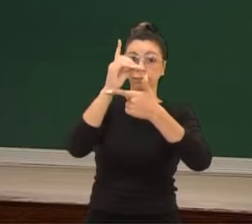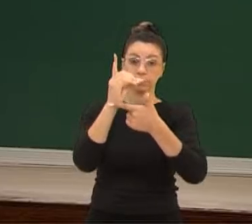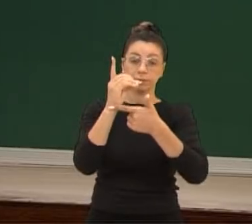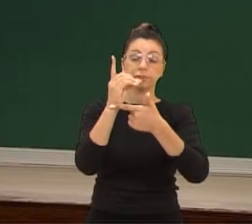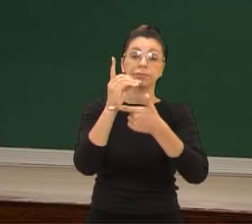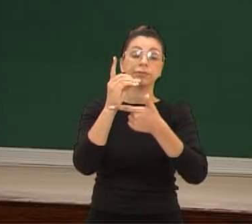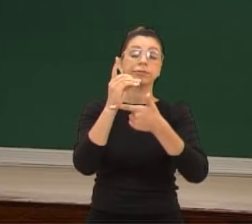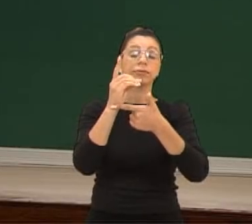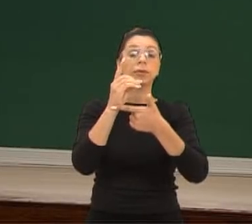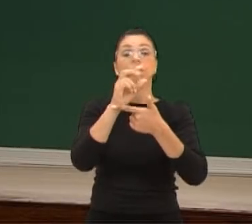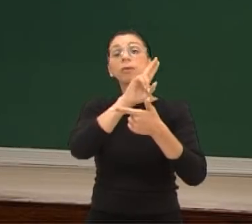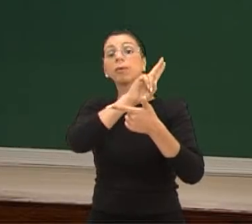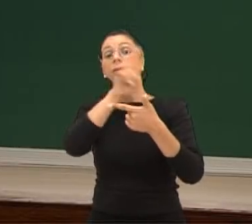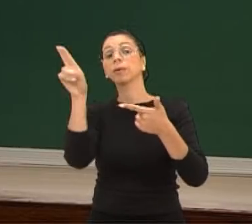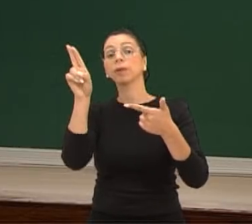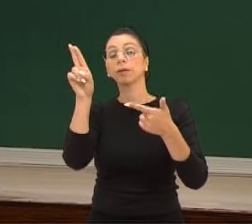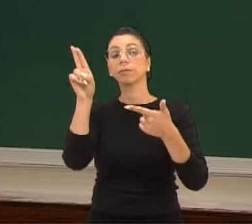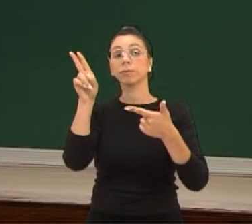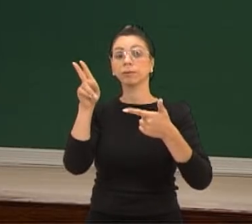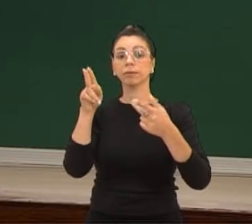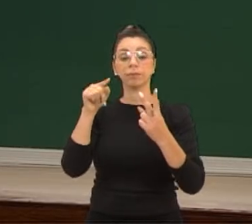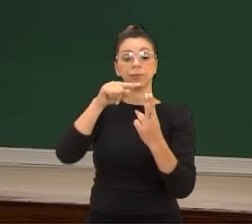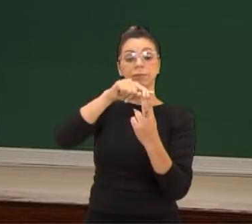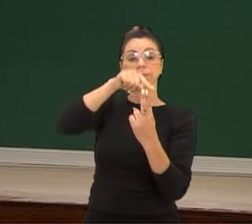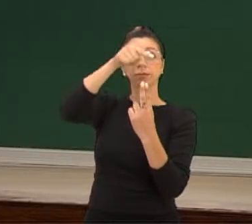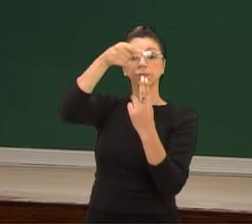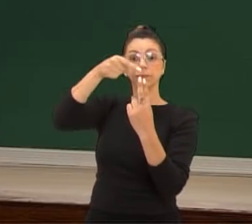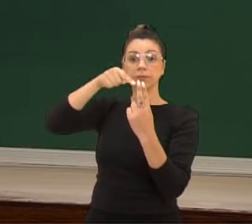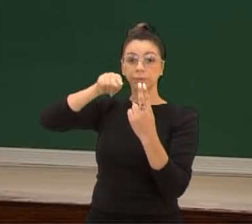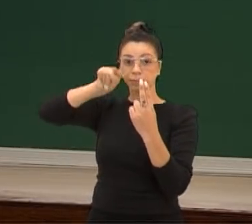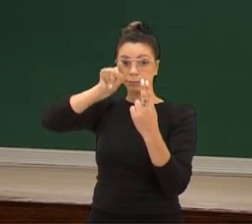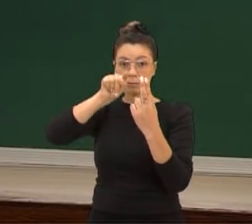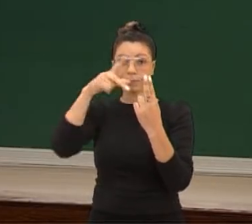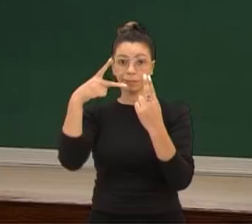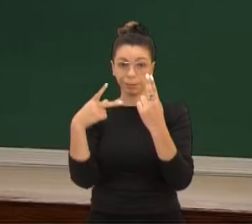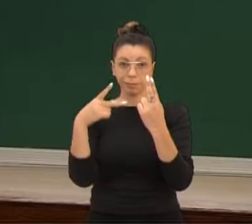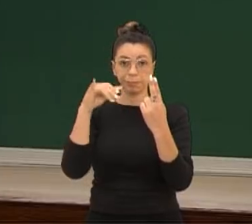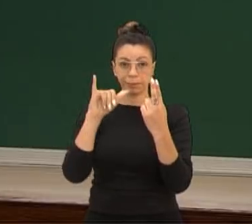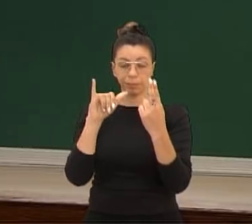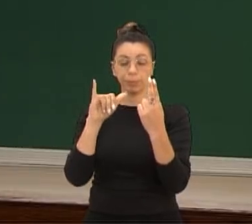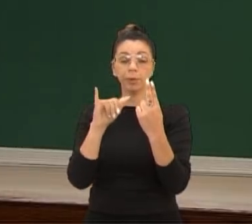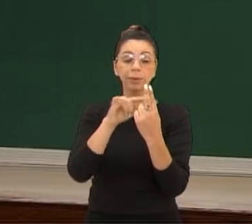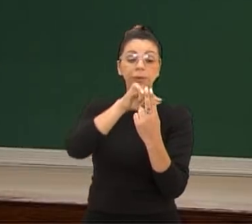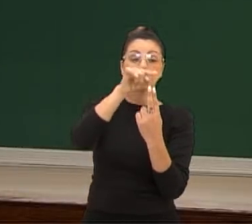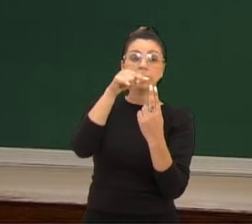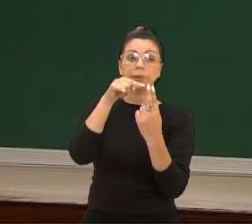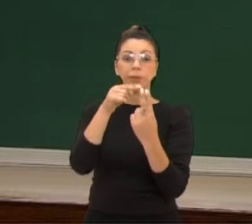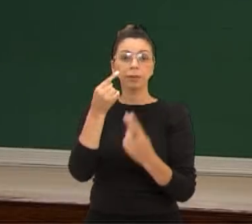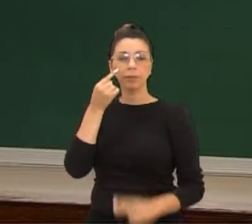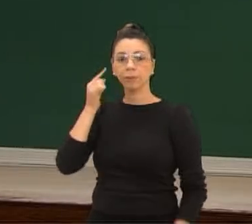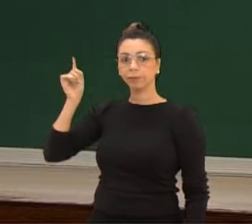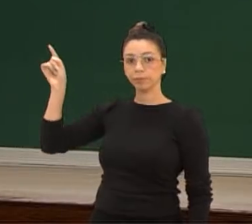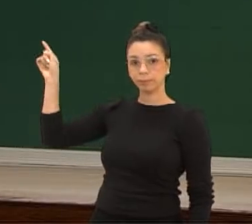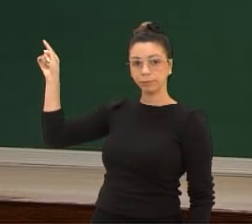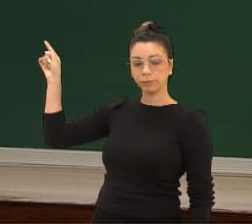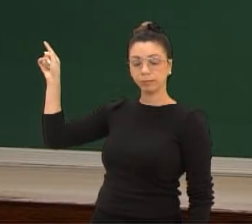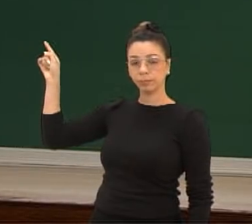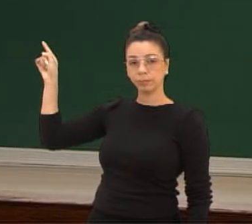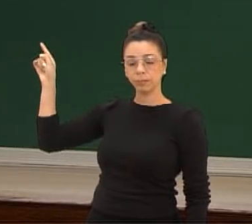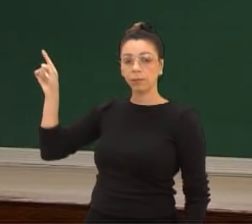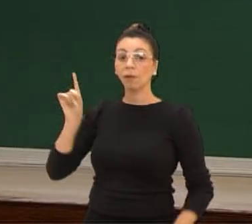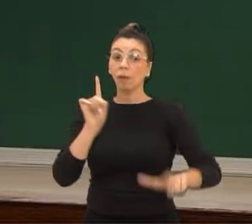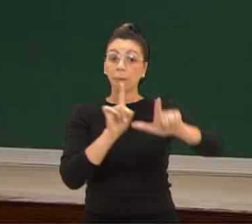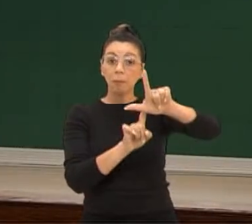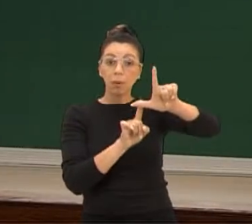diâmetro, nós chamamos do quê? Nós chamamos de número π. O π, ele é representado por essa letrinha grega aqui, que